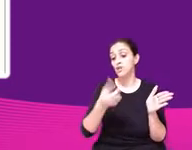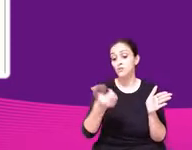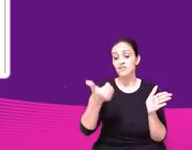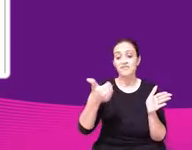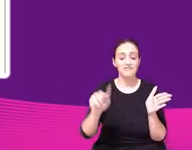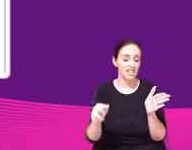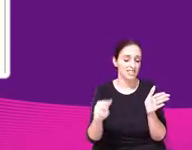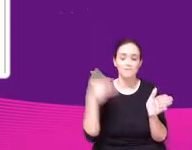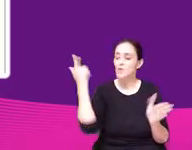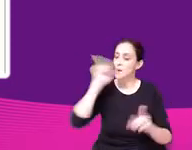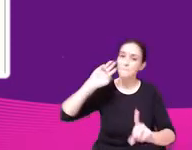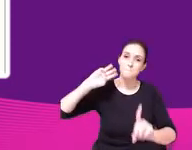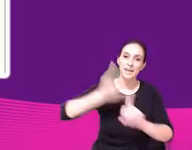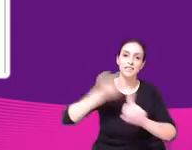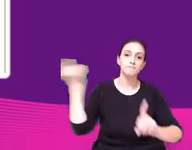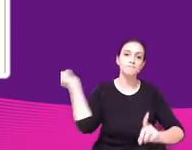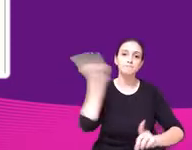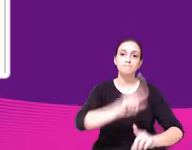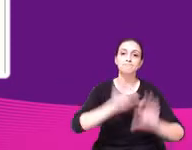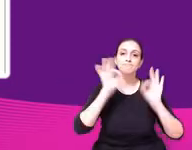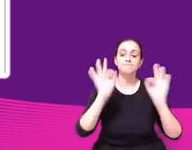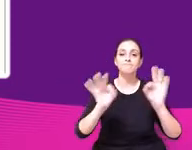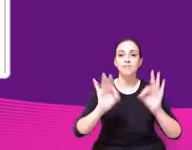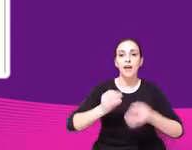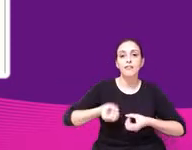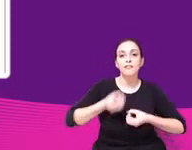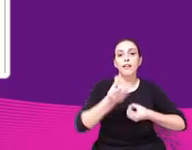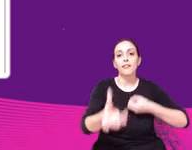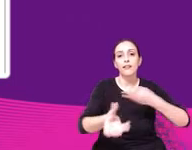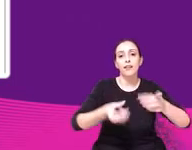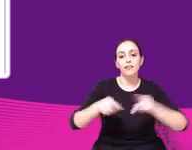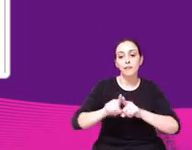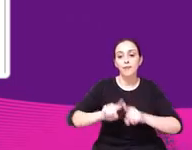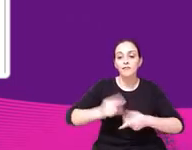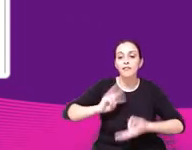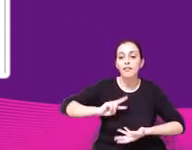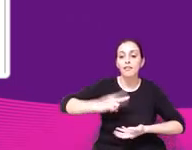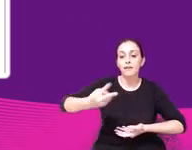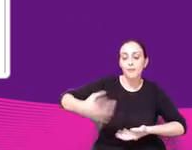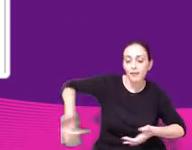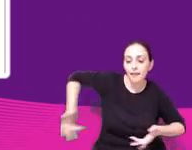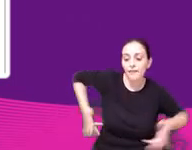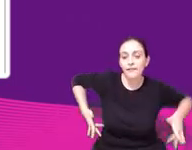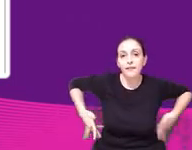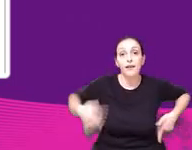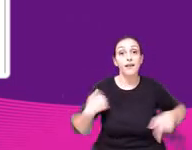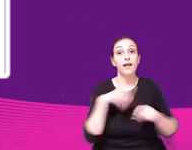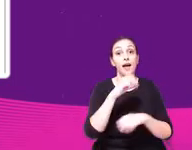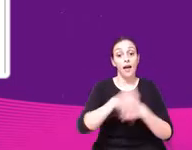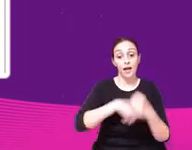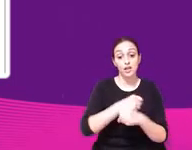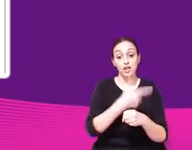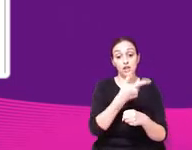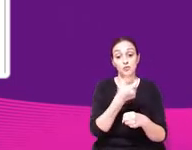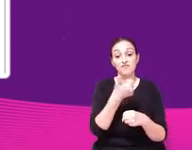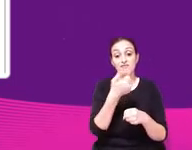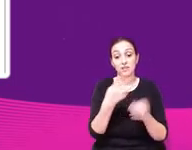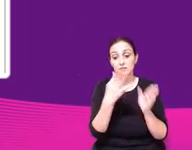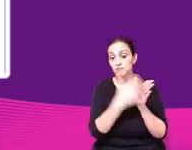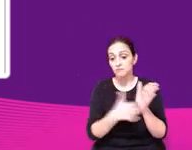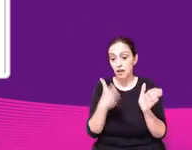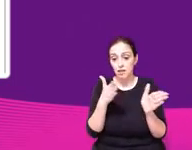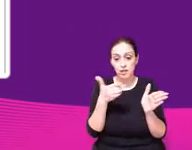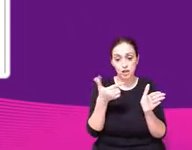cumprir a meta, tanto na doação quanto no transplante renal. A partir de 2013 para 2014, houve